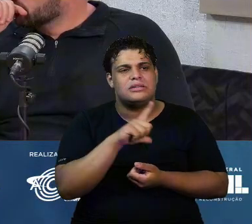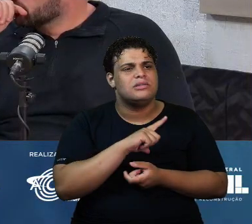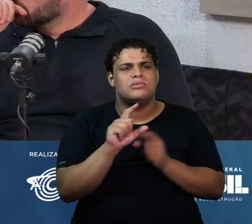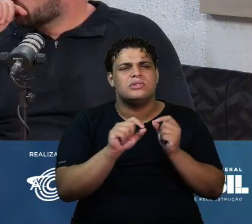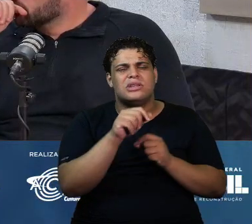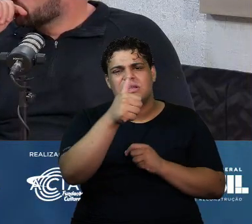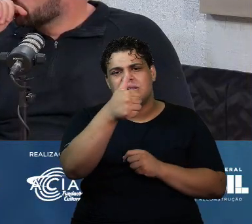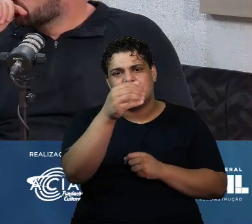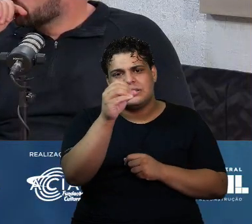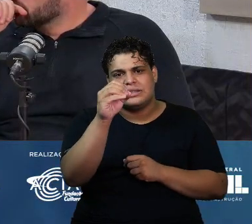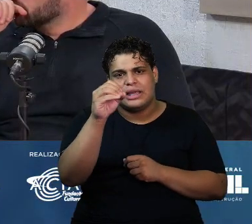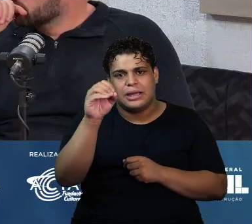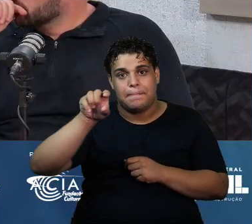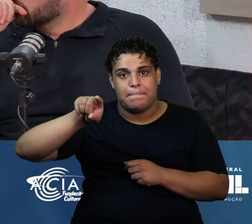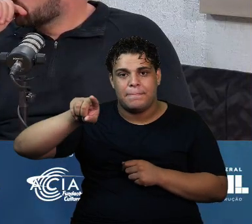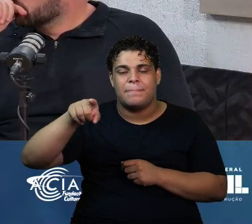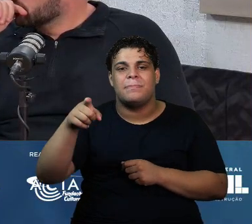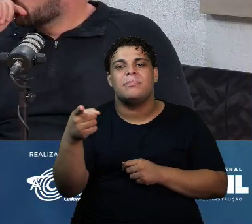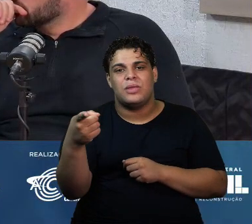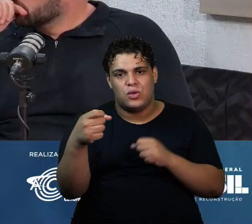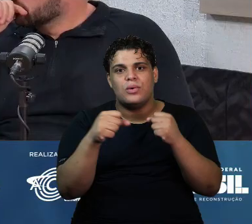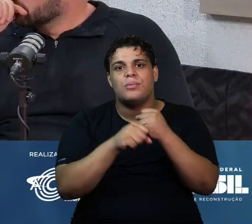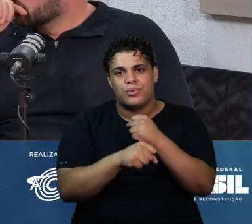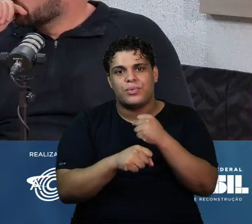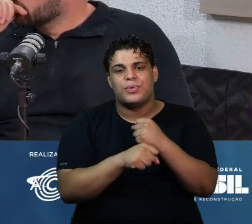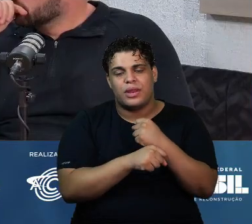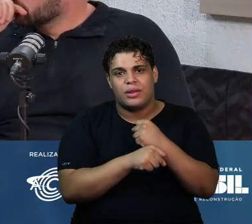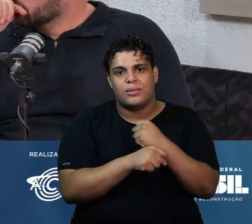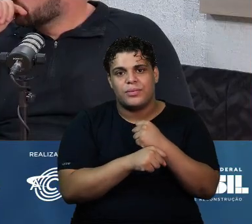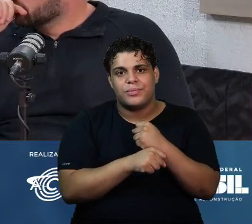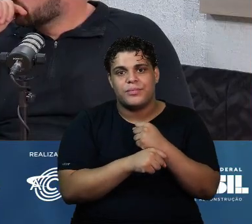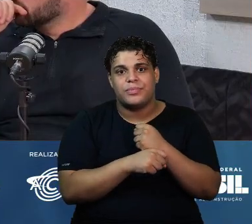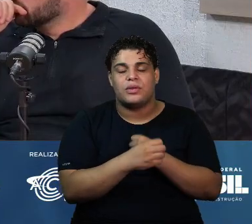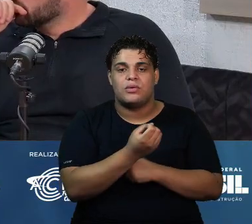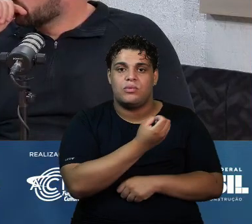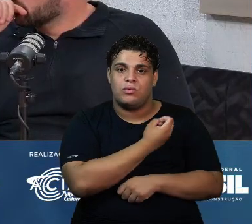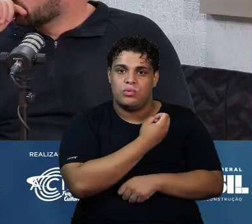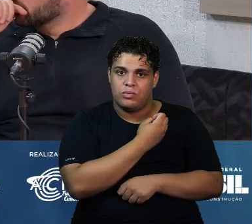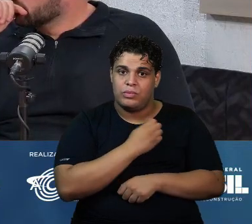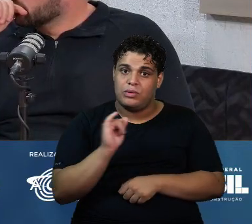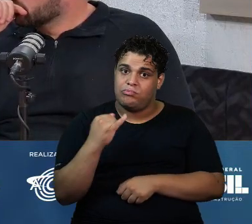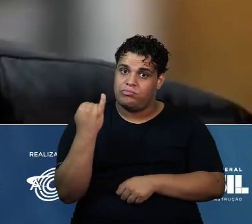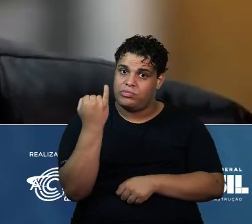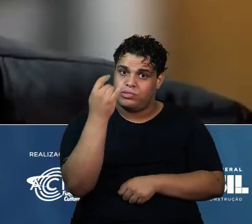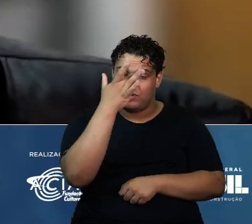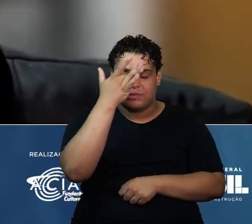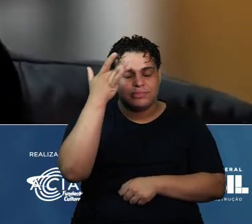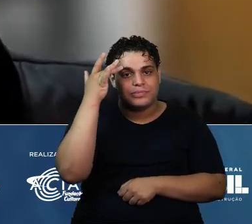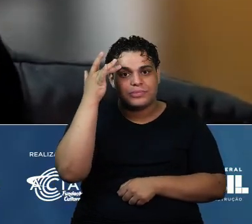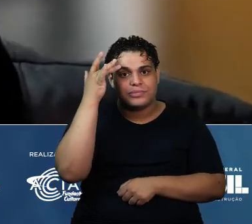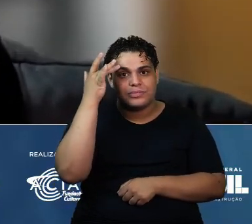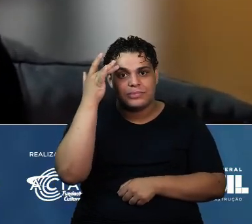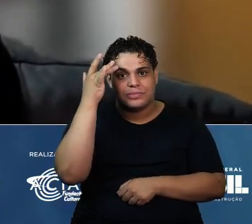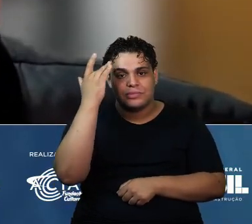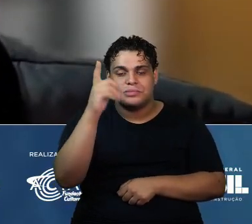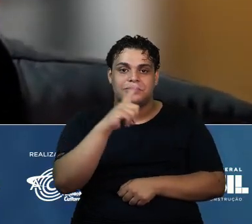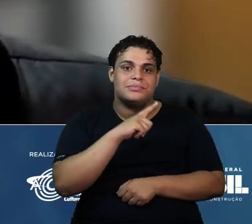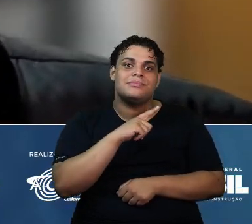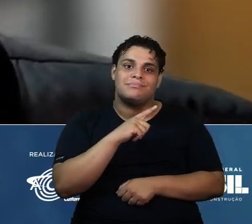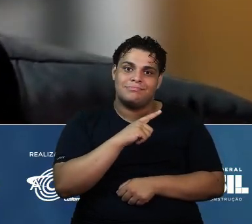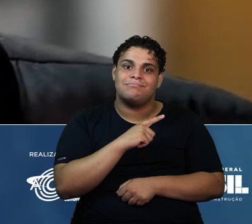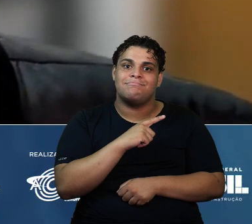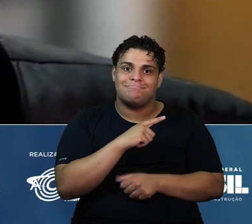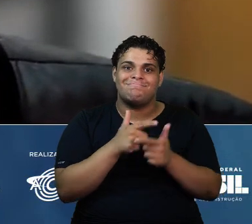casos, em média, por ano. Desses, um número significativo de pessoas acaba tendo